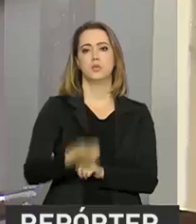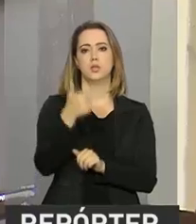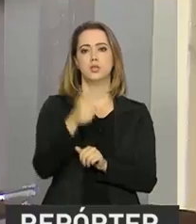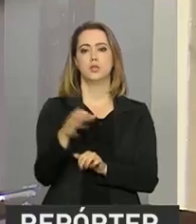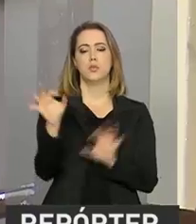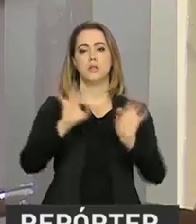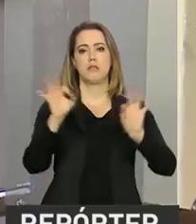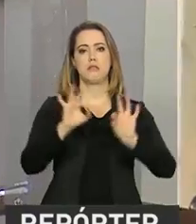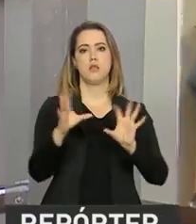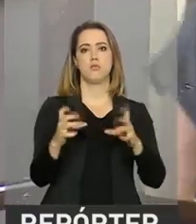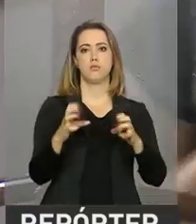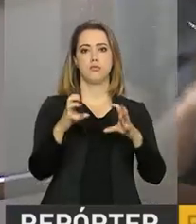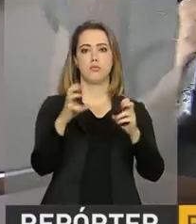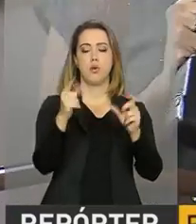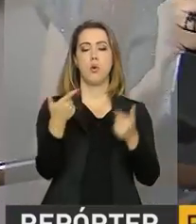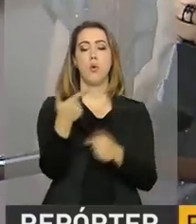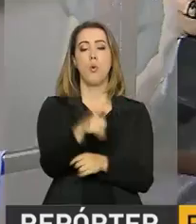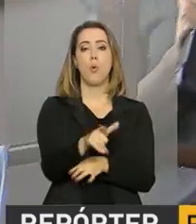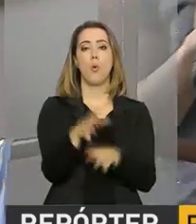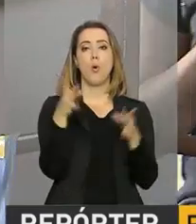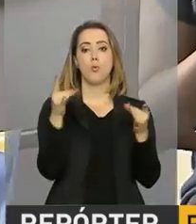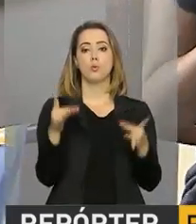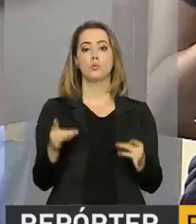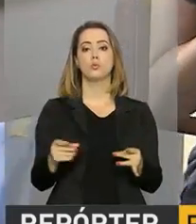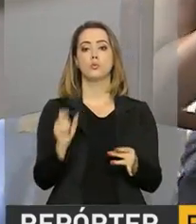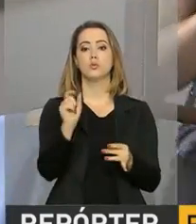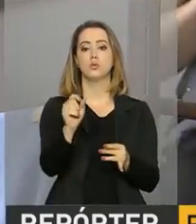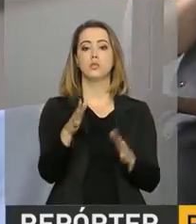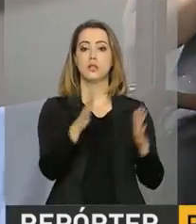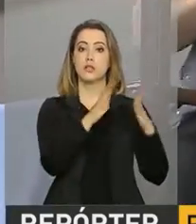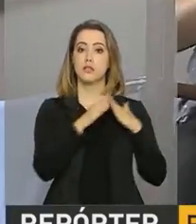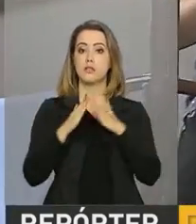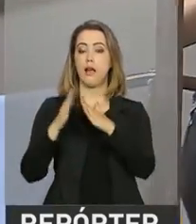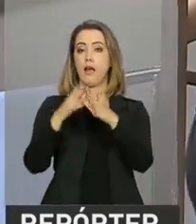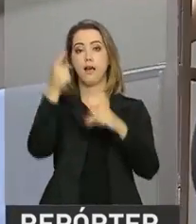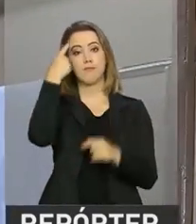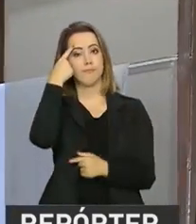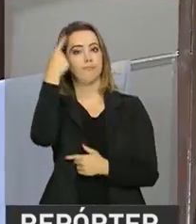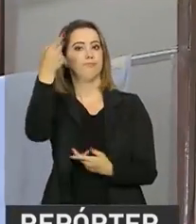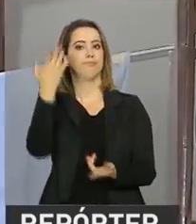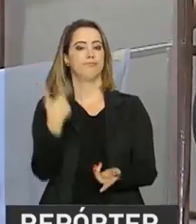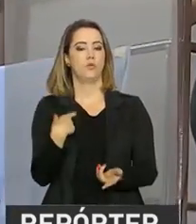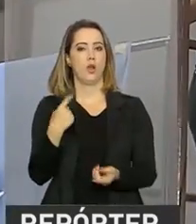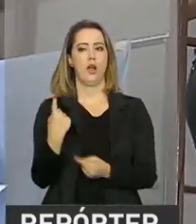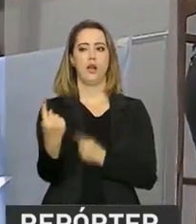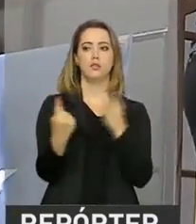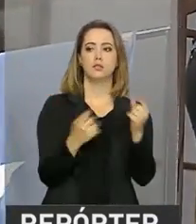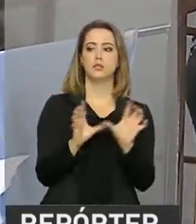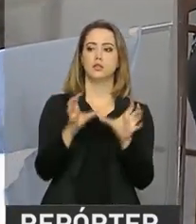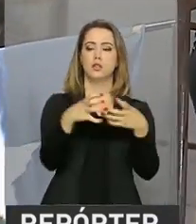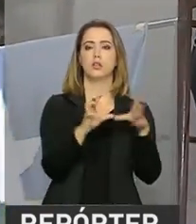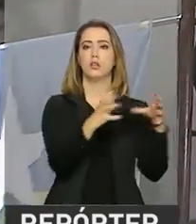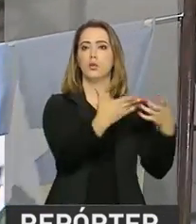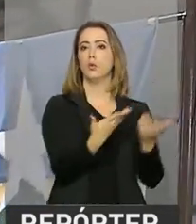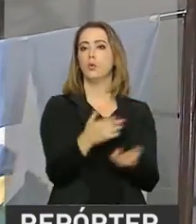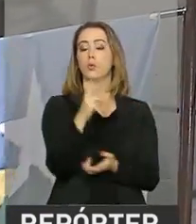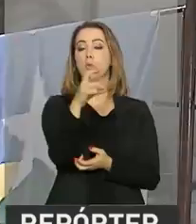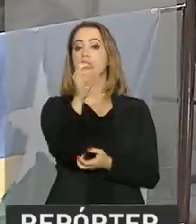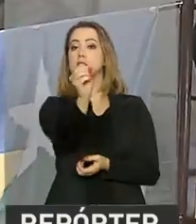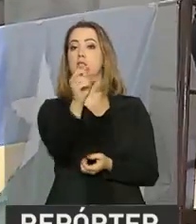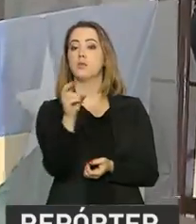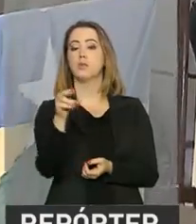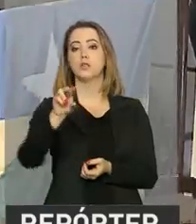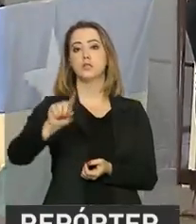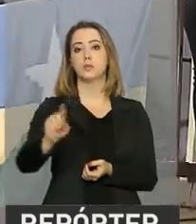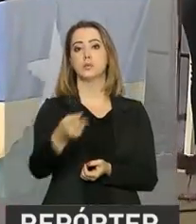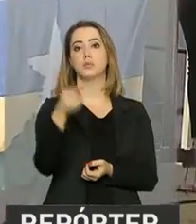também. Outro destaque dessa edição da Olimpíada é essa casa inteligente. Cada equipe teve R$50 mil para comprar todo o